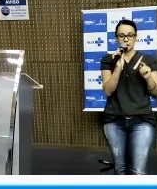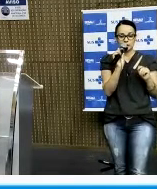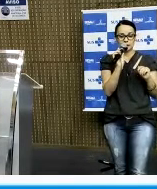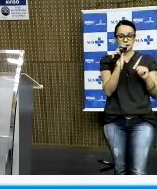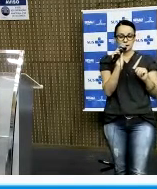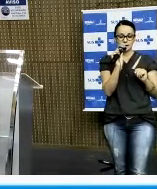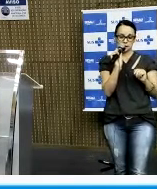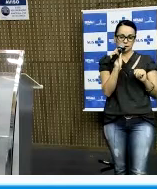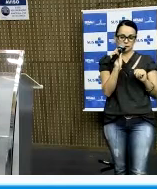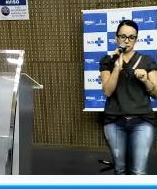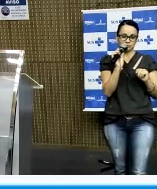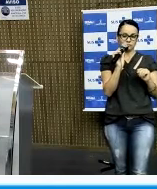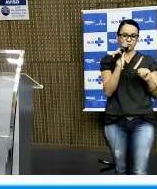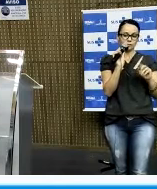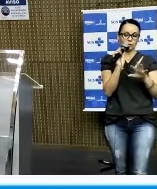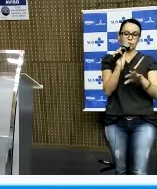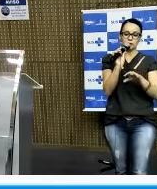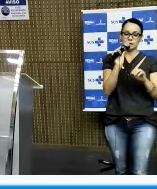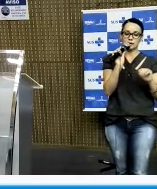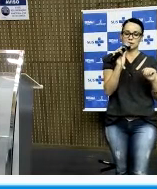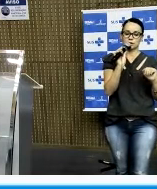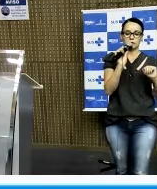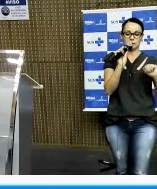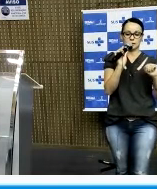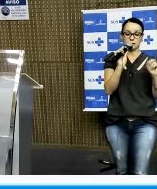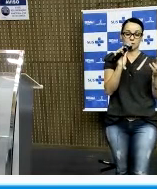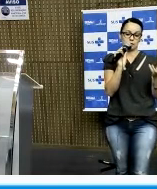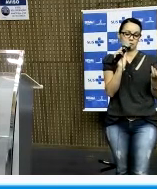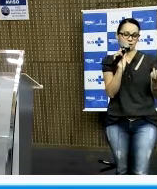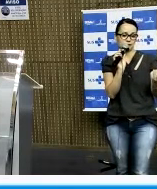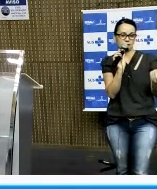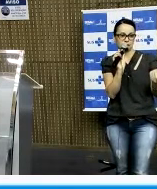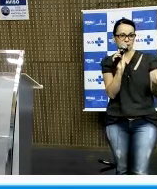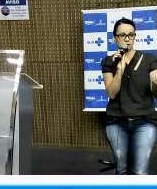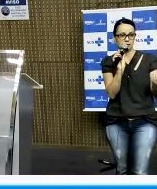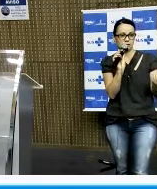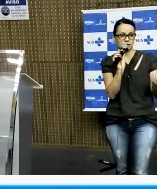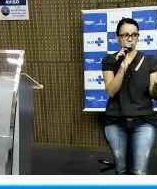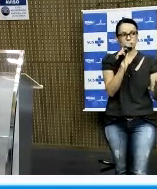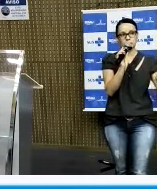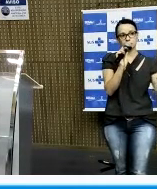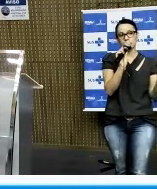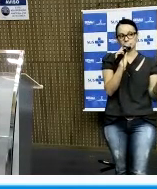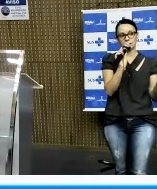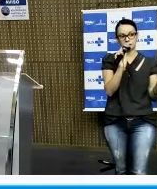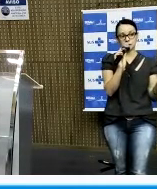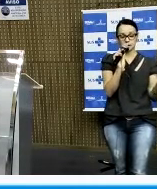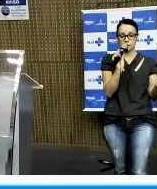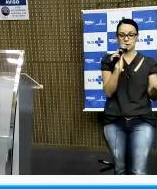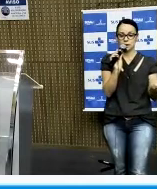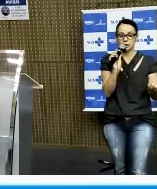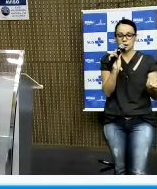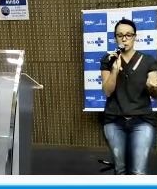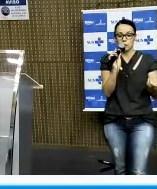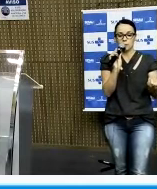Na parte da hanseníase, olhando assim, a gente vai pensar, nossa, não tem hanseníase no aerorancho, muito pelo contrário, nós